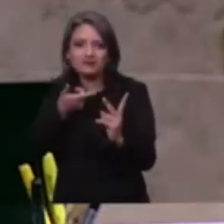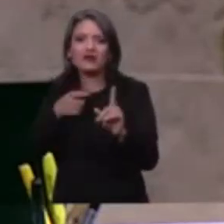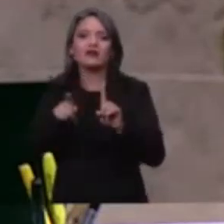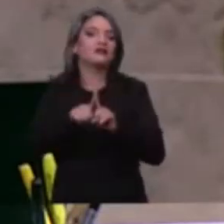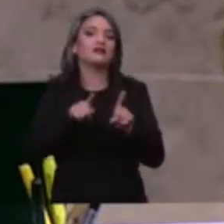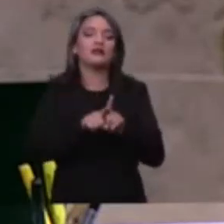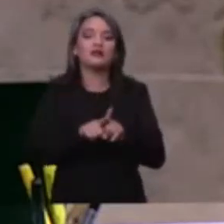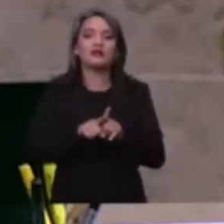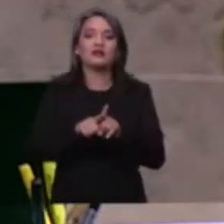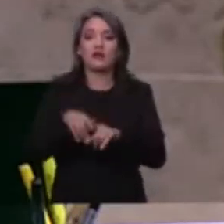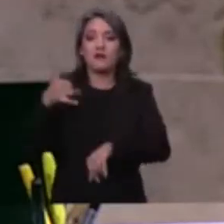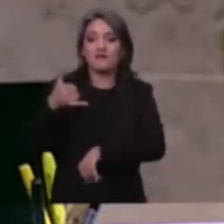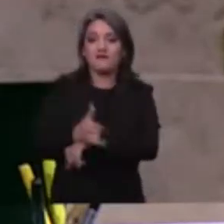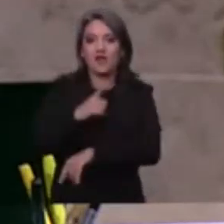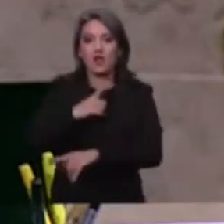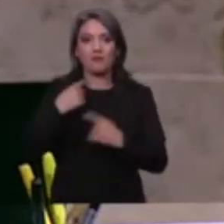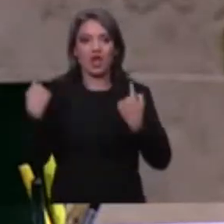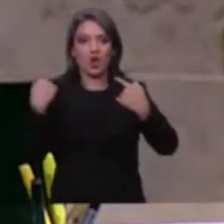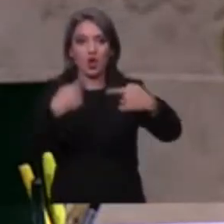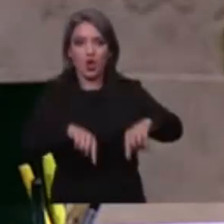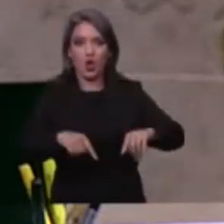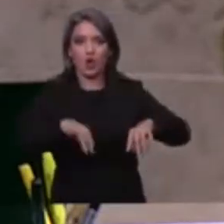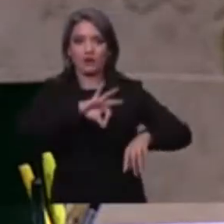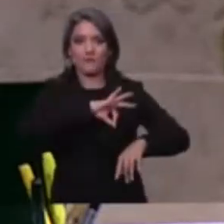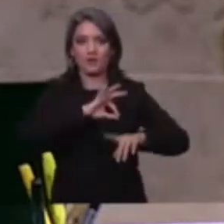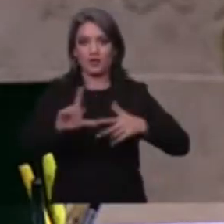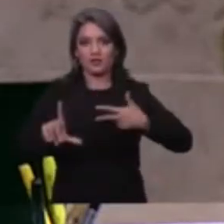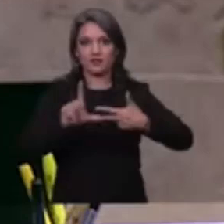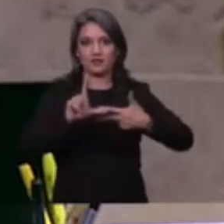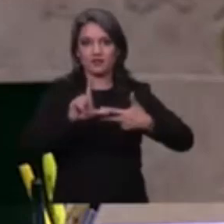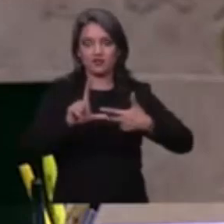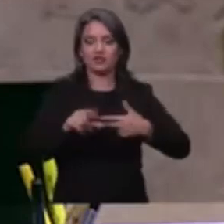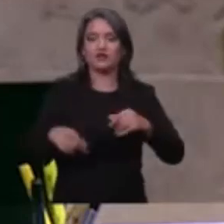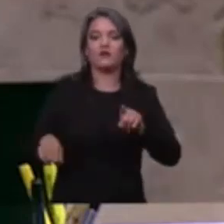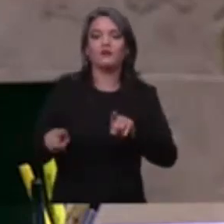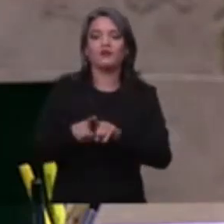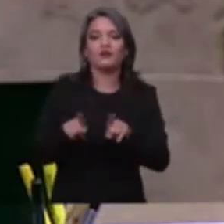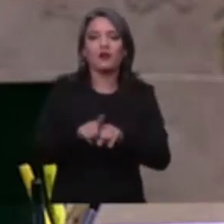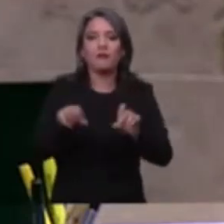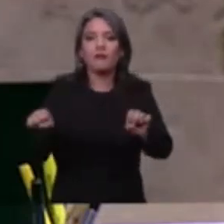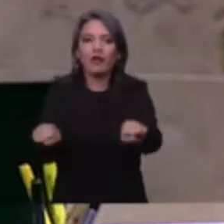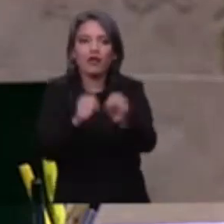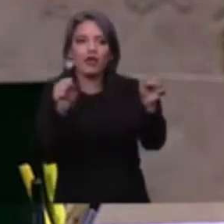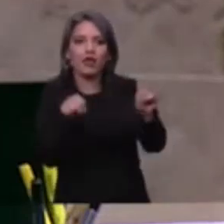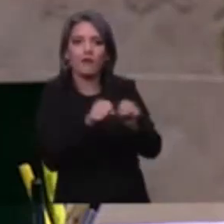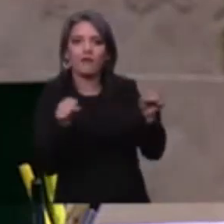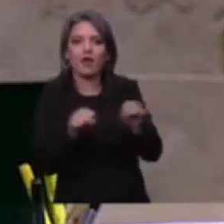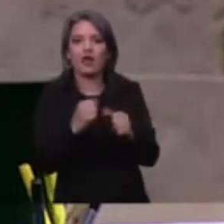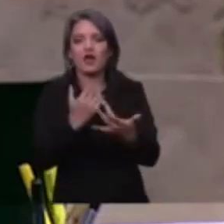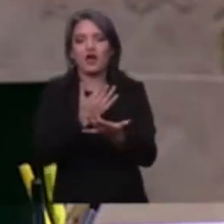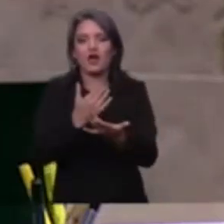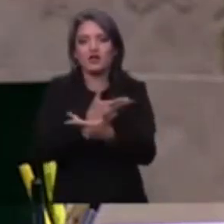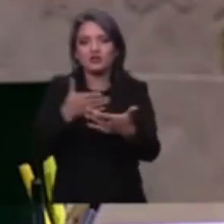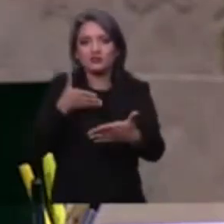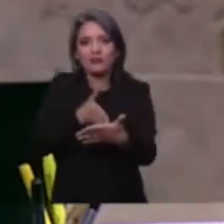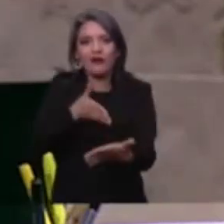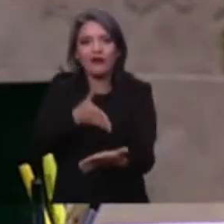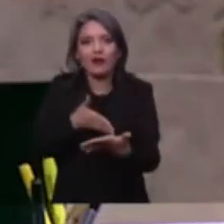de grades para atacar os policiais legislativos no local, bem como para destruir os obstáculos de acesso.